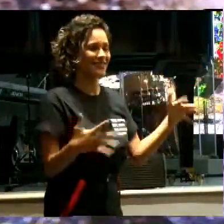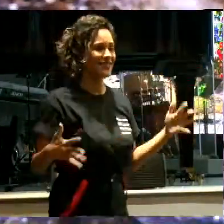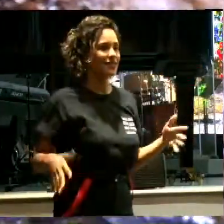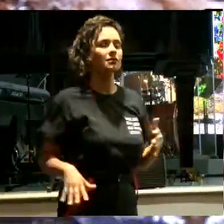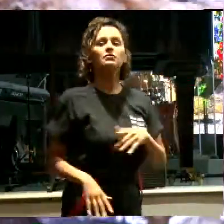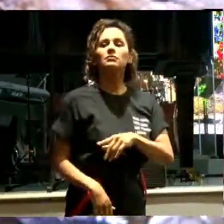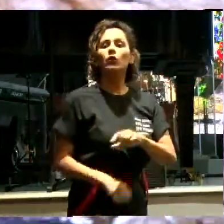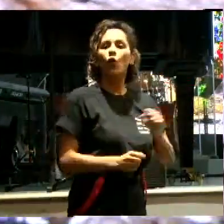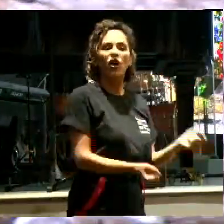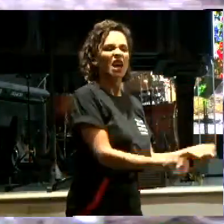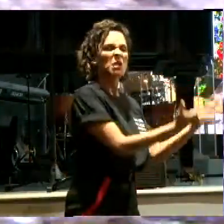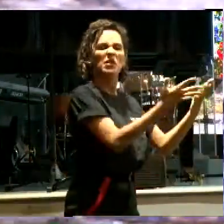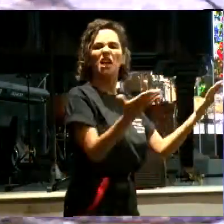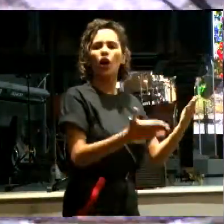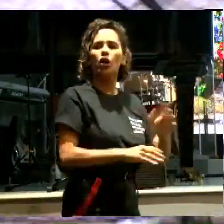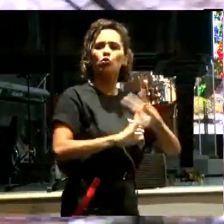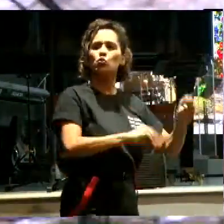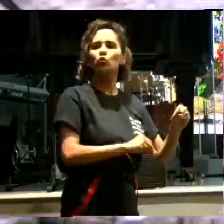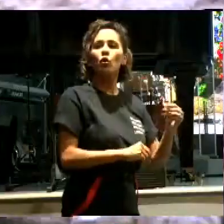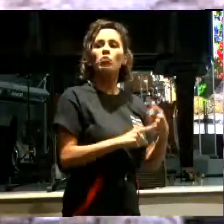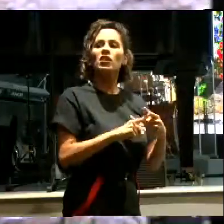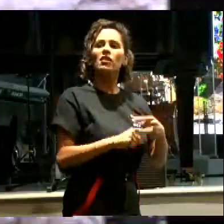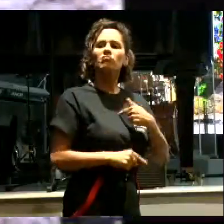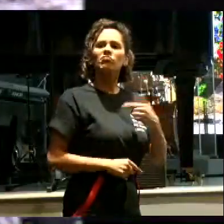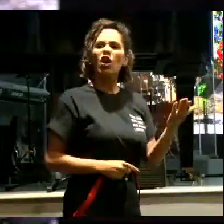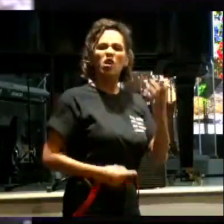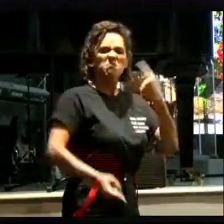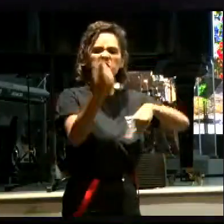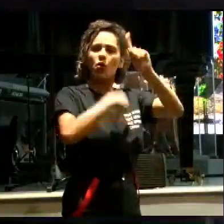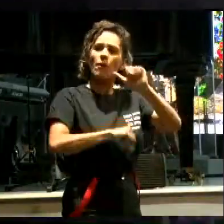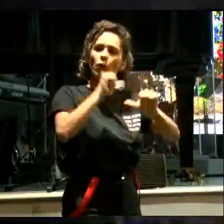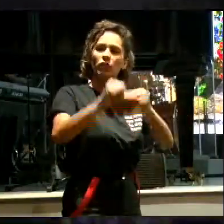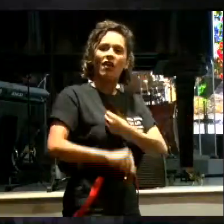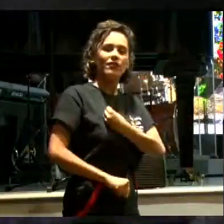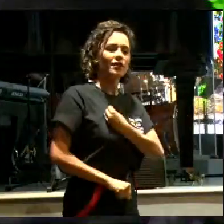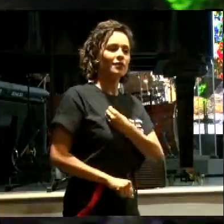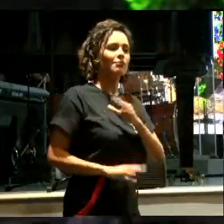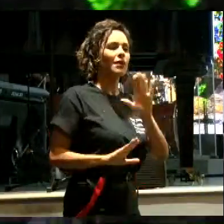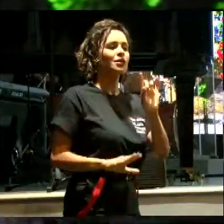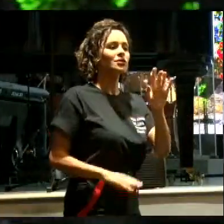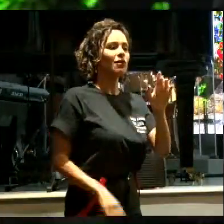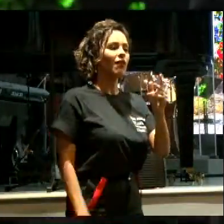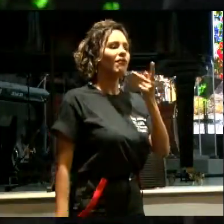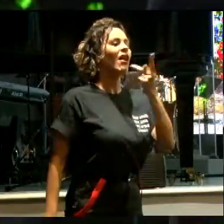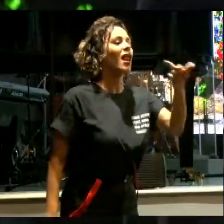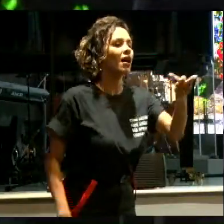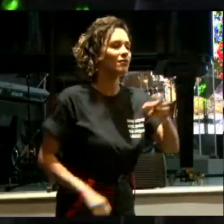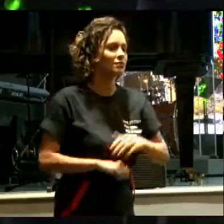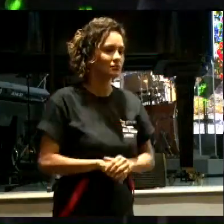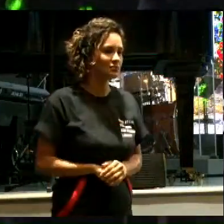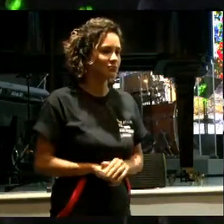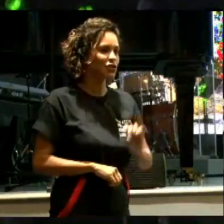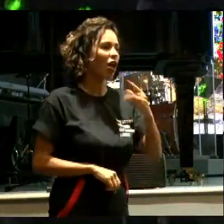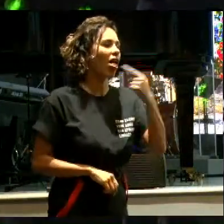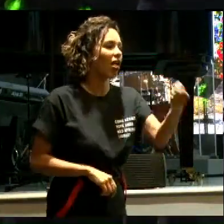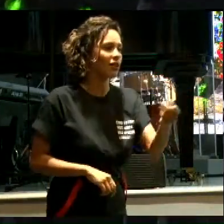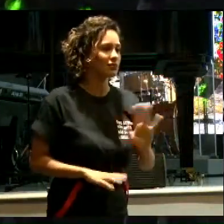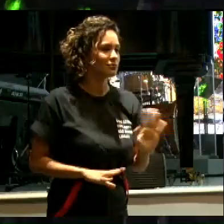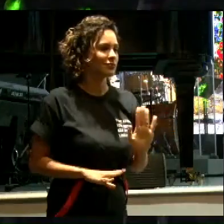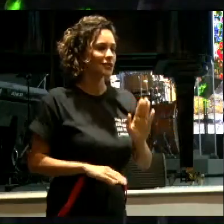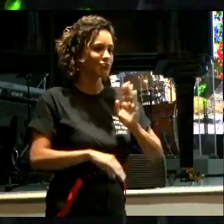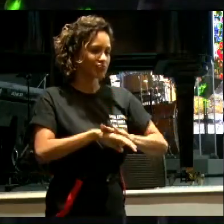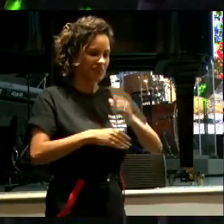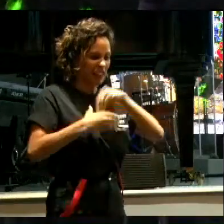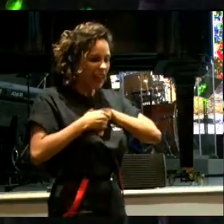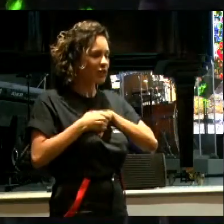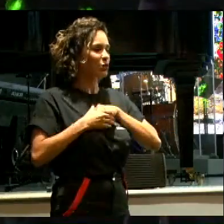queimando meu boi, porque agora é vida diferente. Mas a vida diferente era só do boca para fora. Porque a vida diferente, ela tem